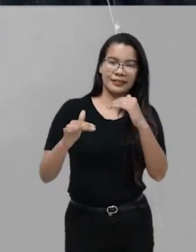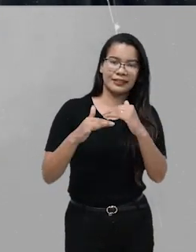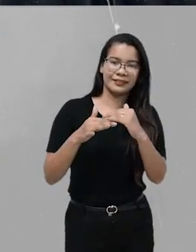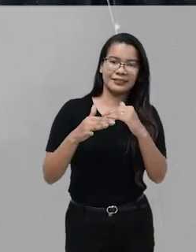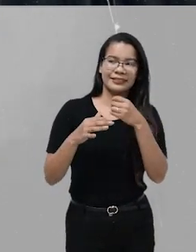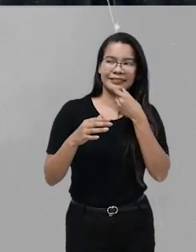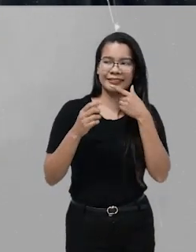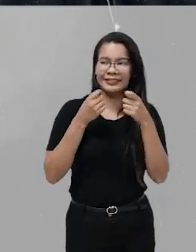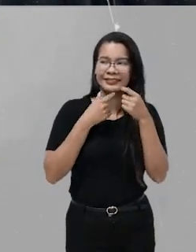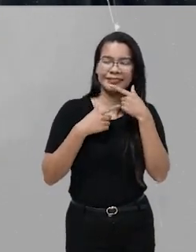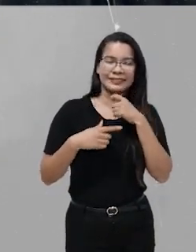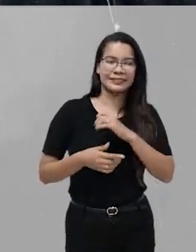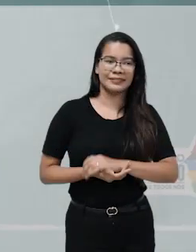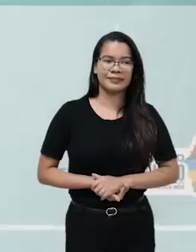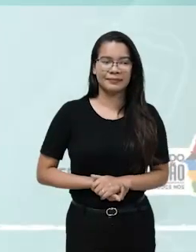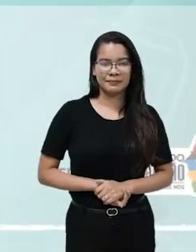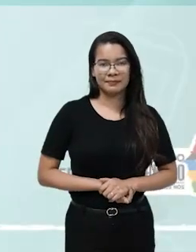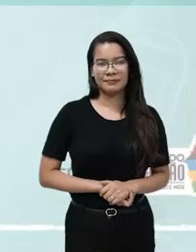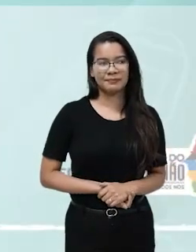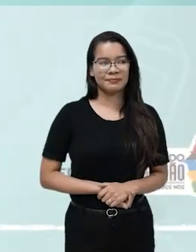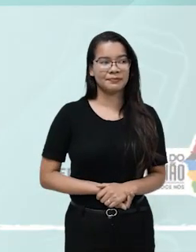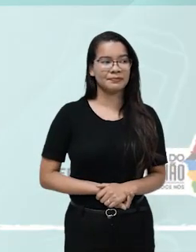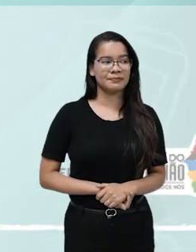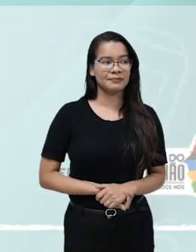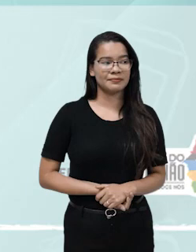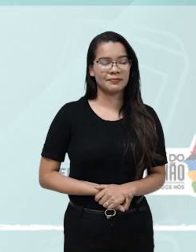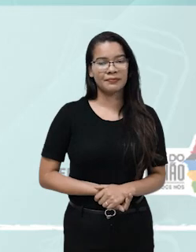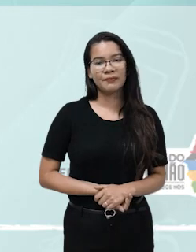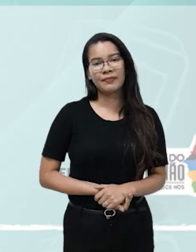Tem outras, aguarde.